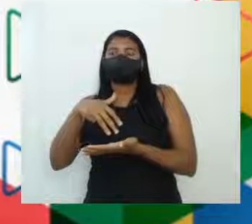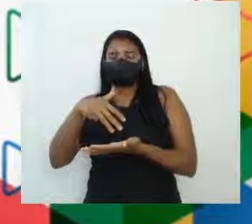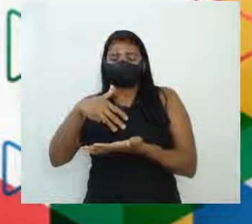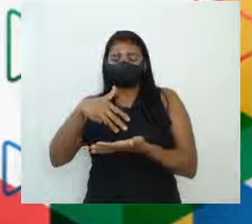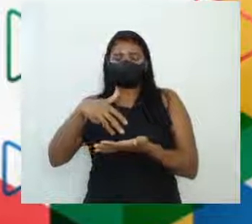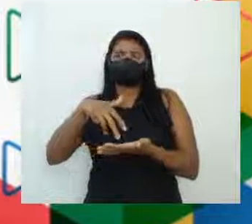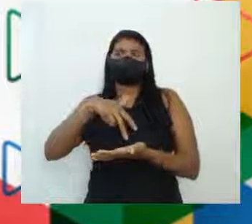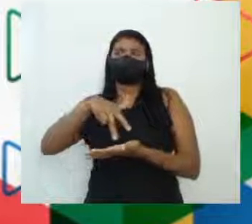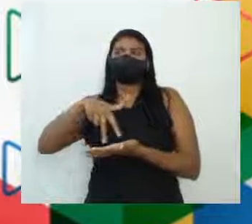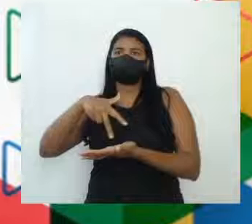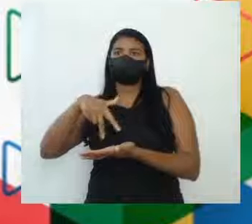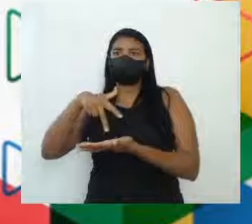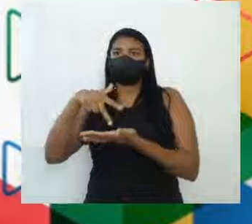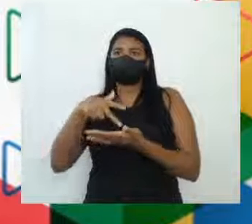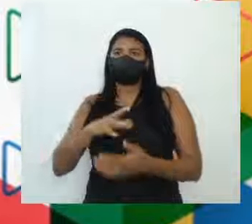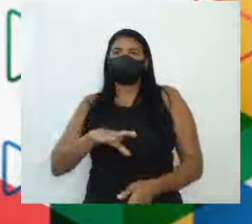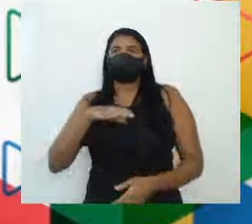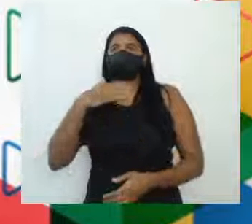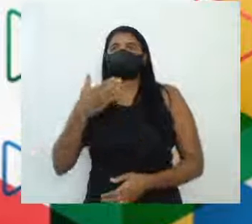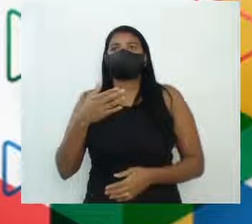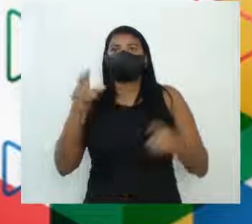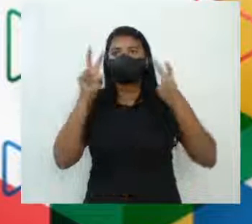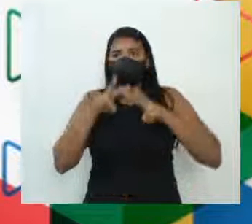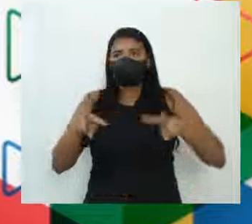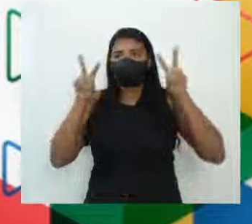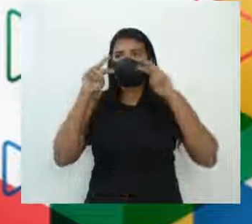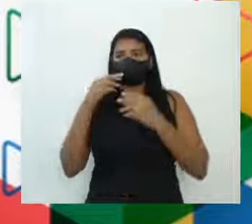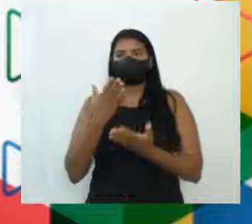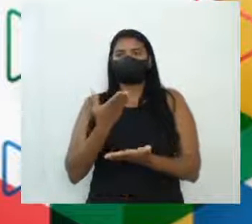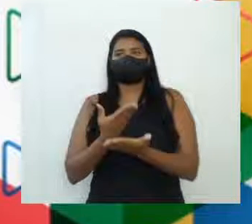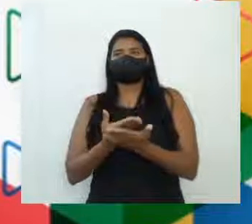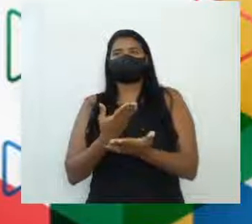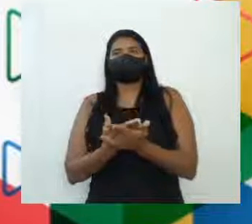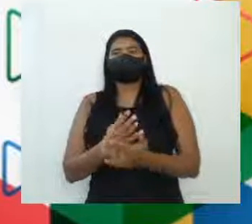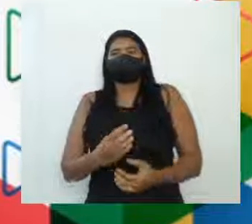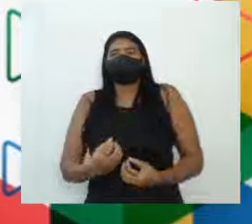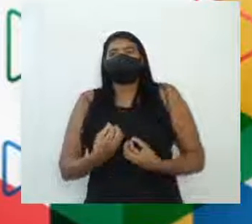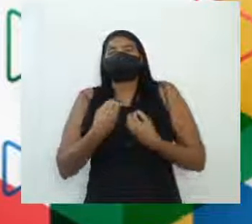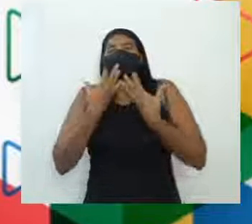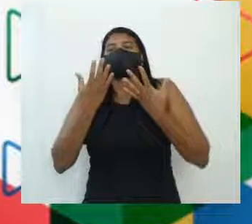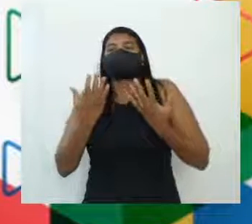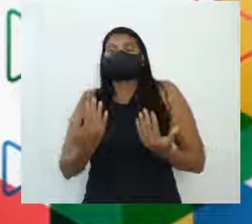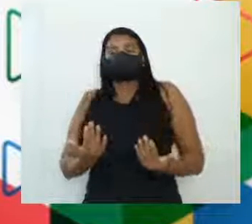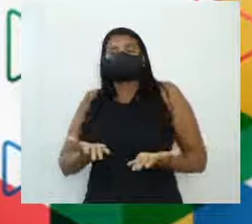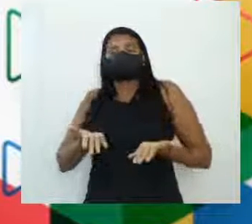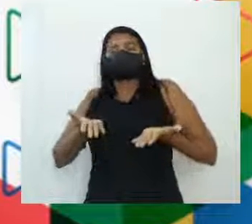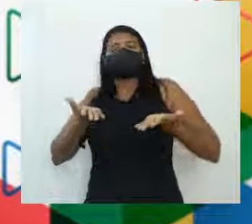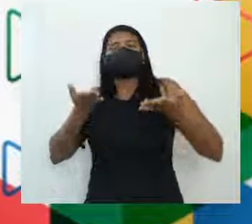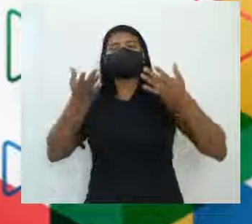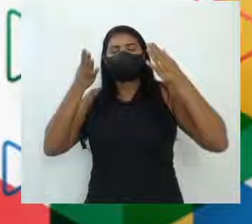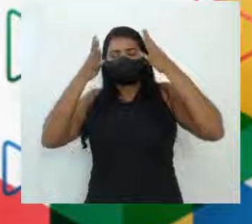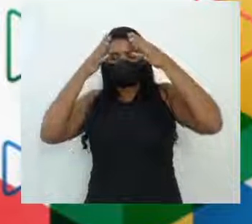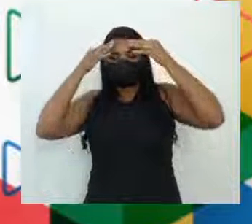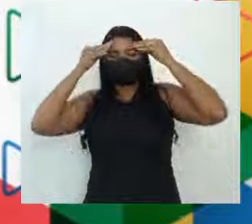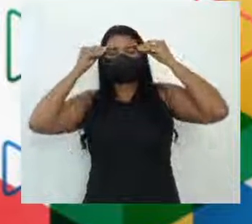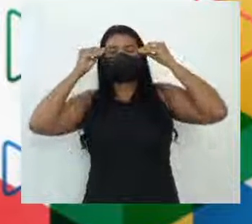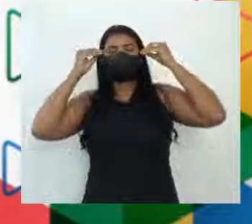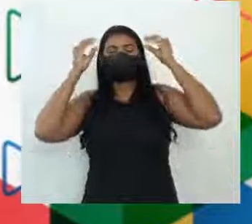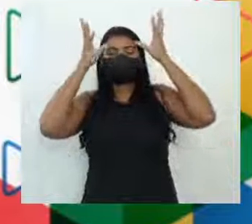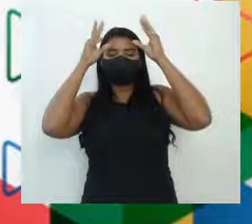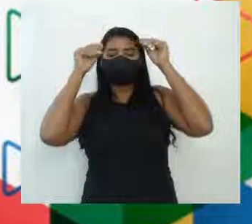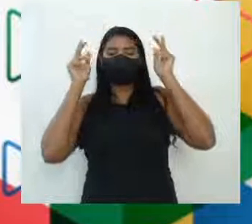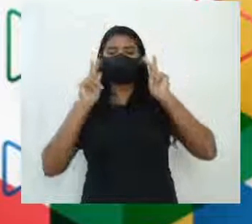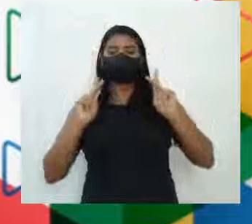movimento, mas quem está olhando ela fazer tem uma sensação de leveza. Então ela transmite uma